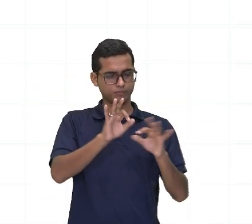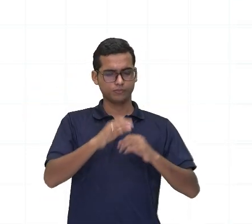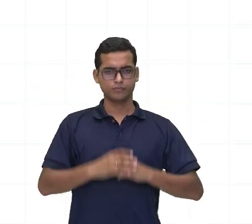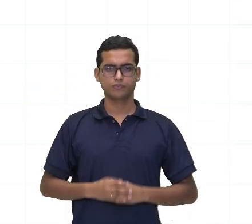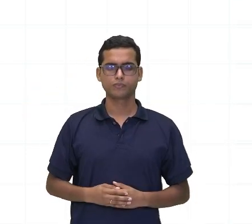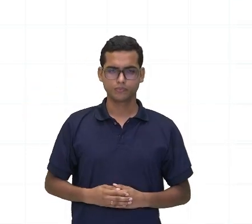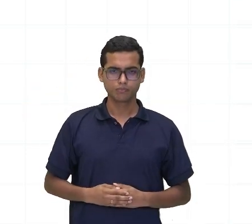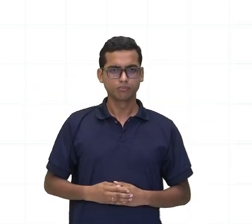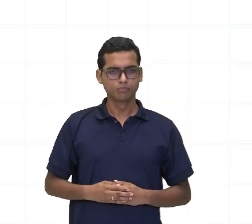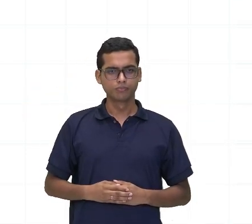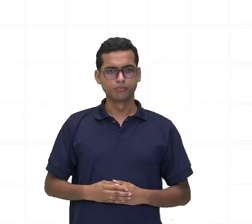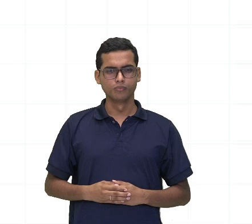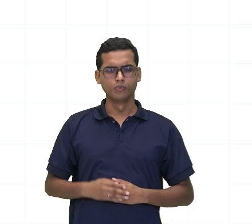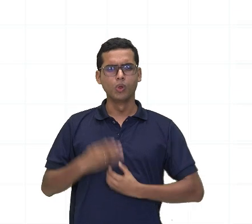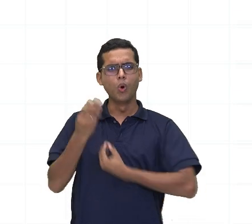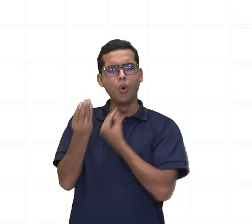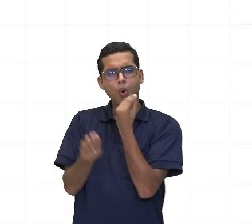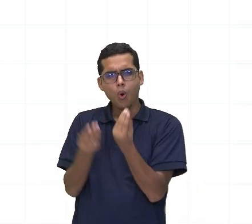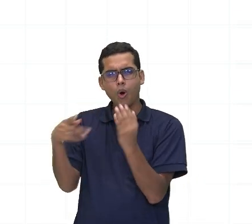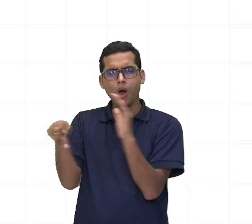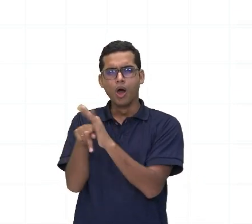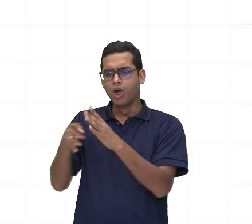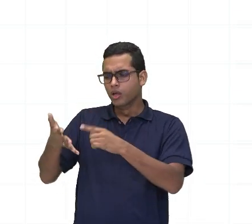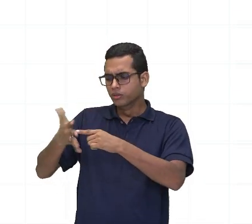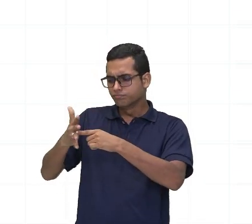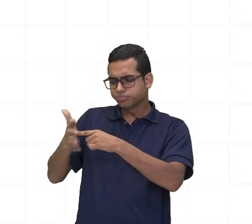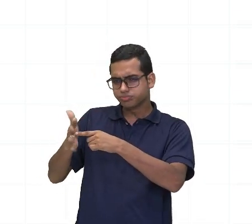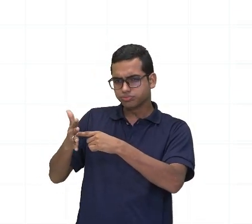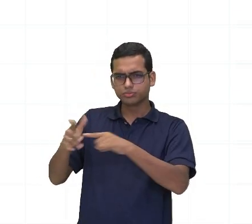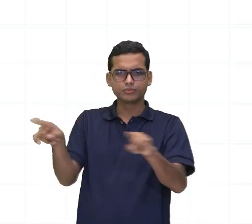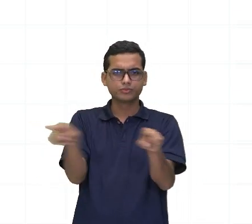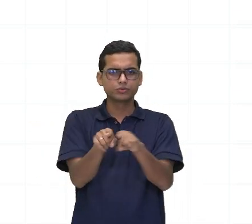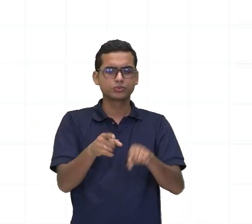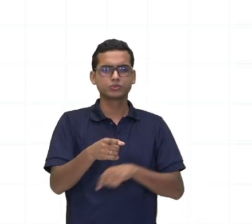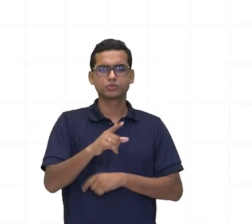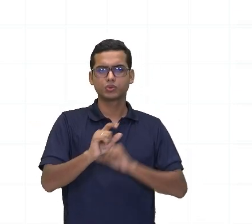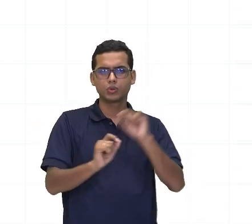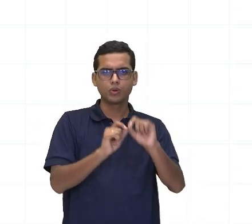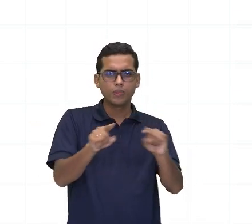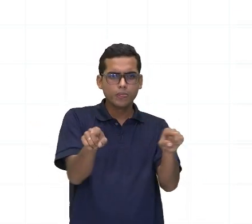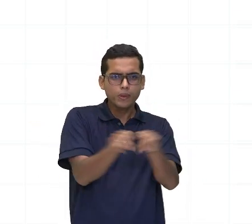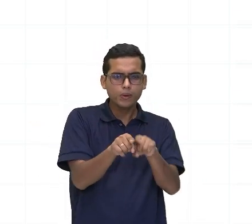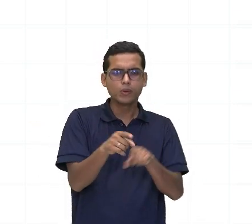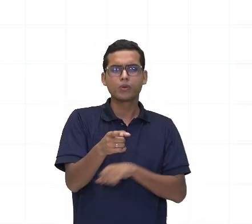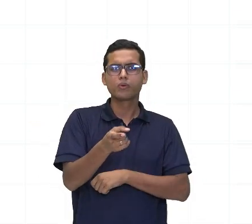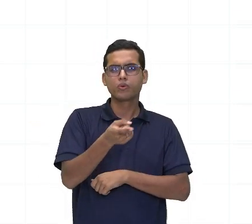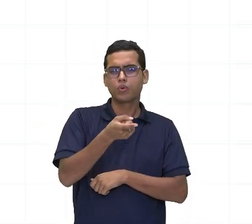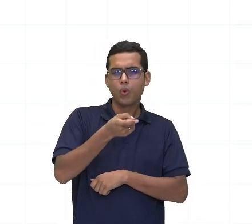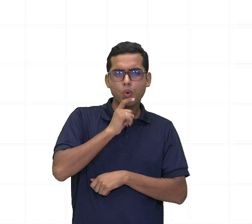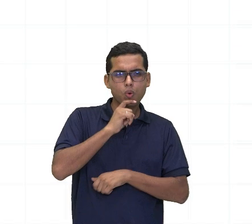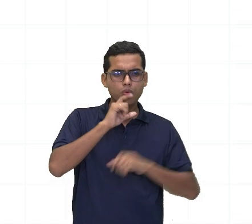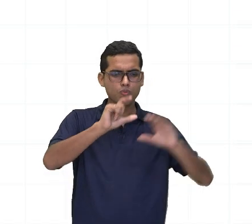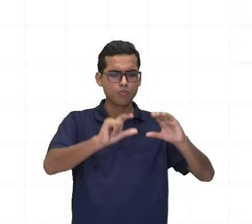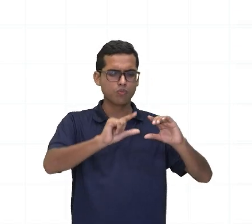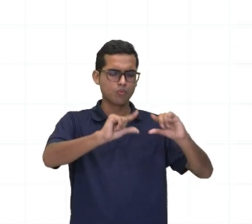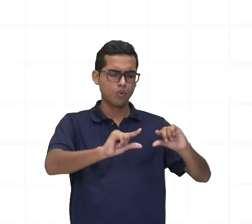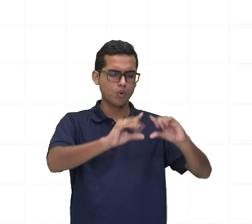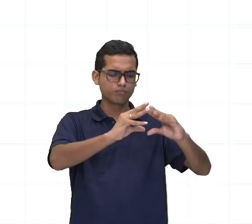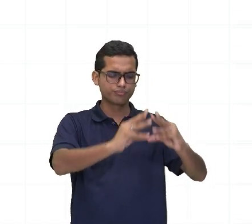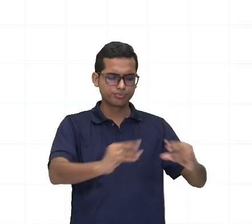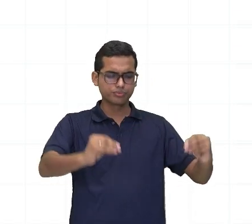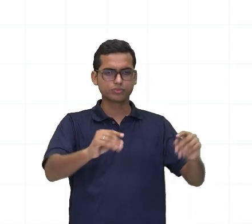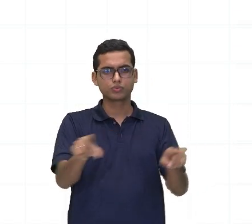como um motor funciona, por que o gelo derrete e como uma panela esquenta no